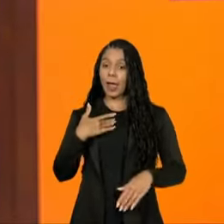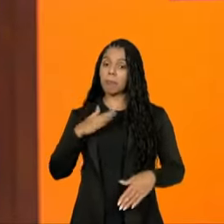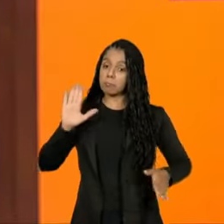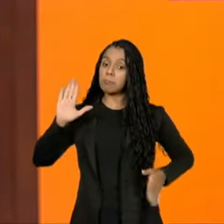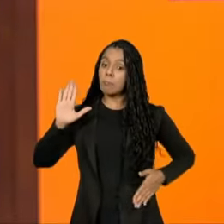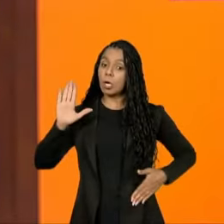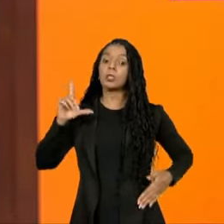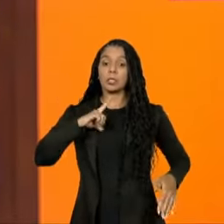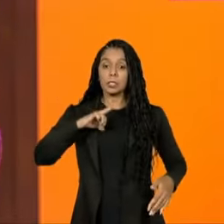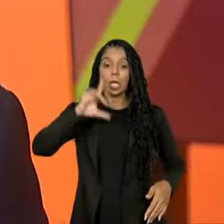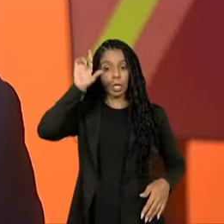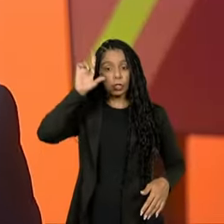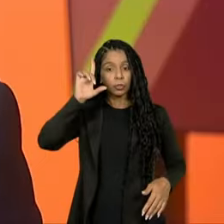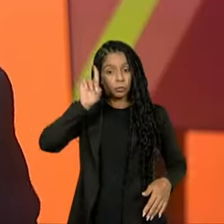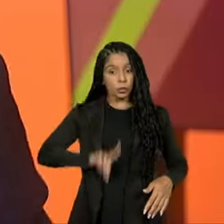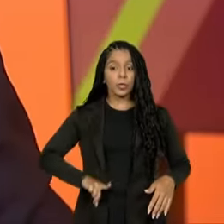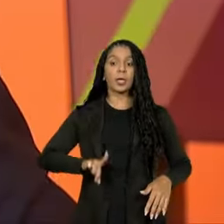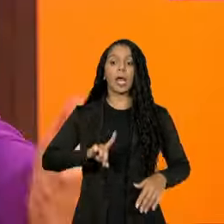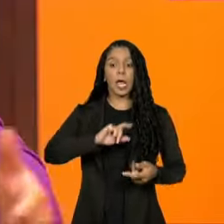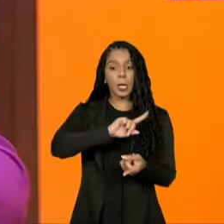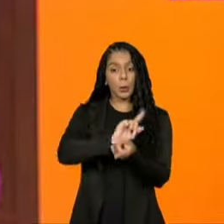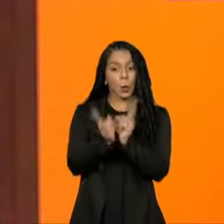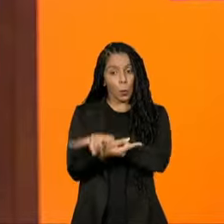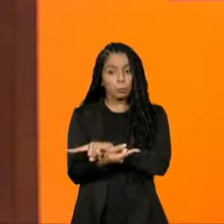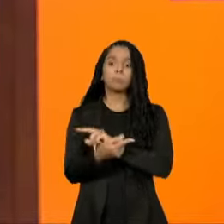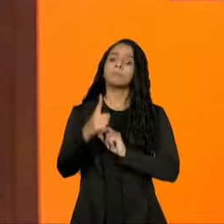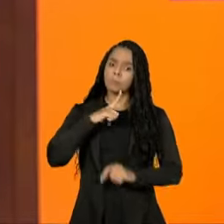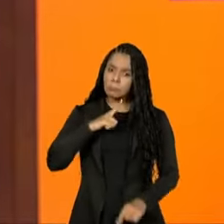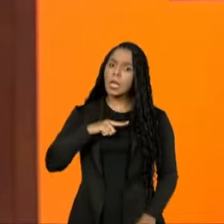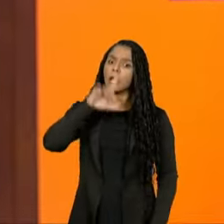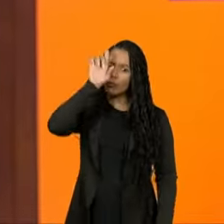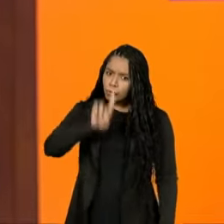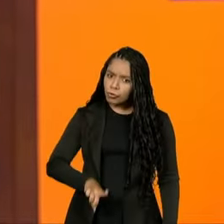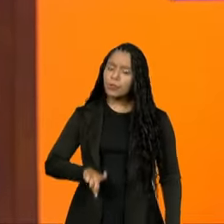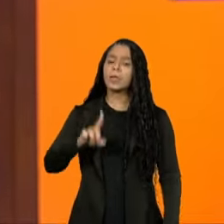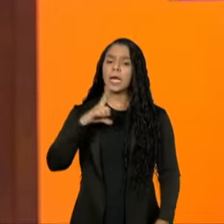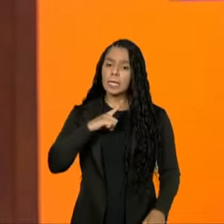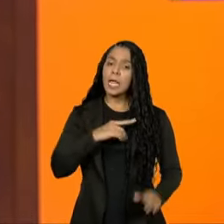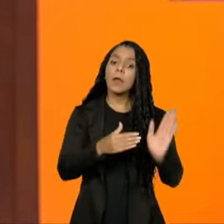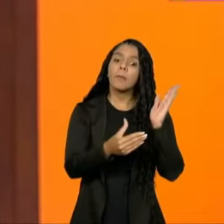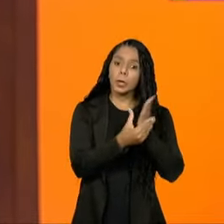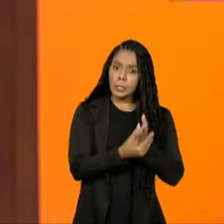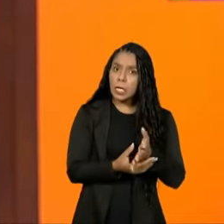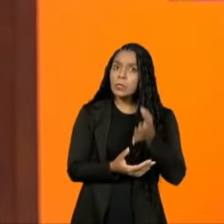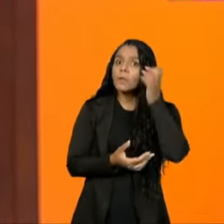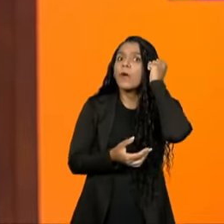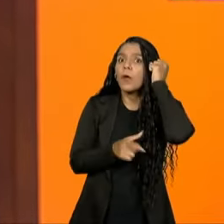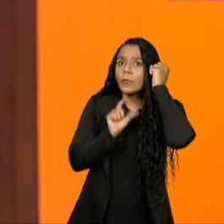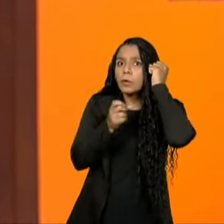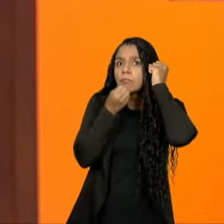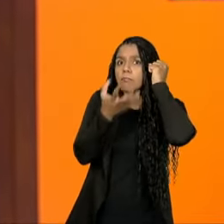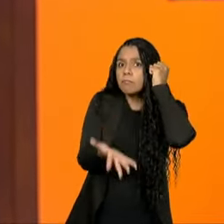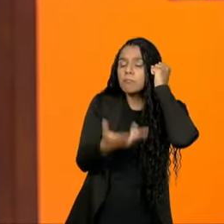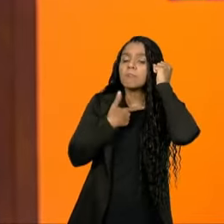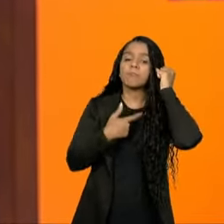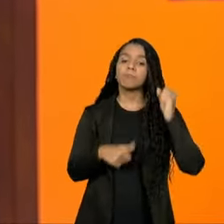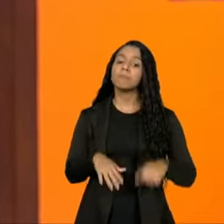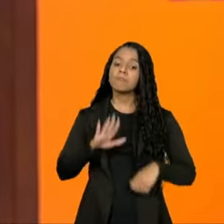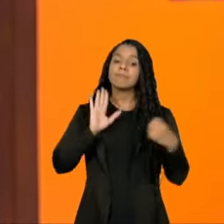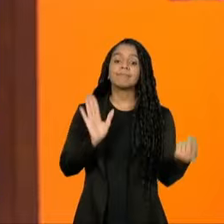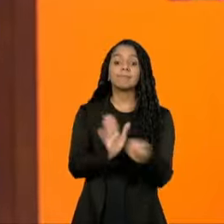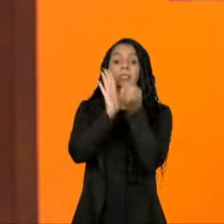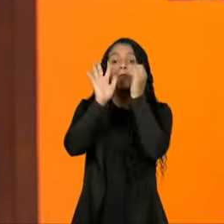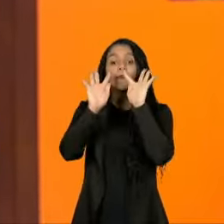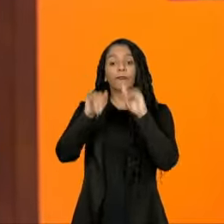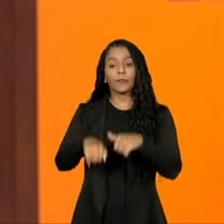e tem que ter direito ao contraditório. Vamos ouvir a versão, vai ter um processo e no final, simbolicamente, o Estado vai